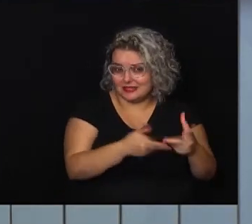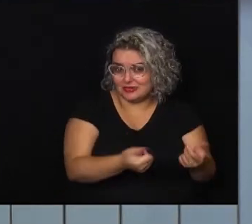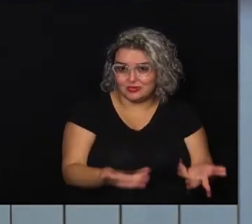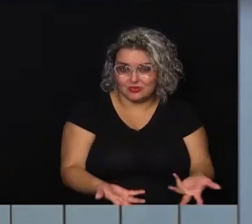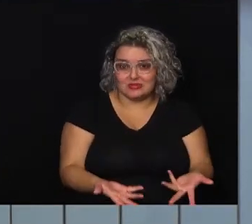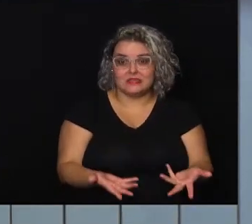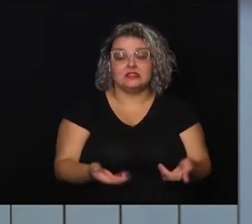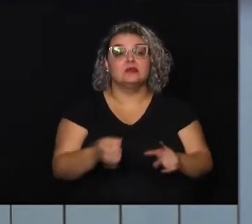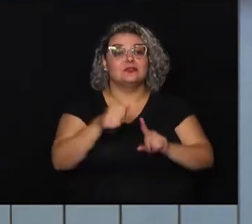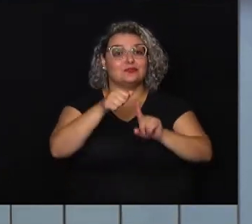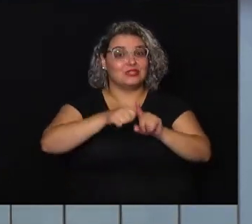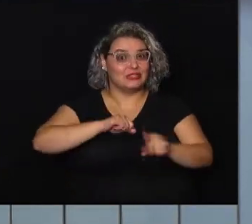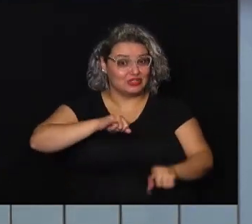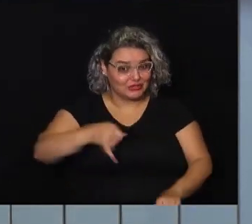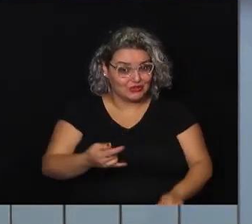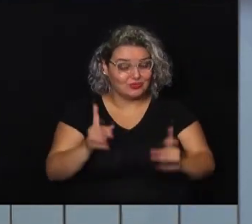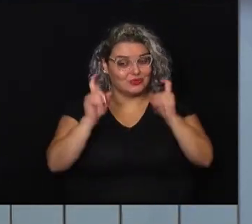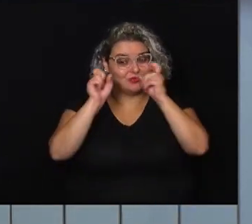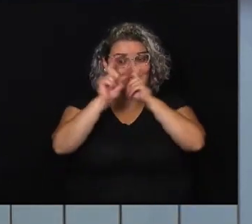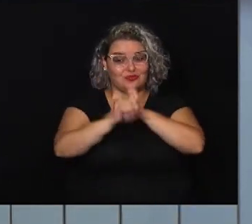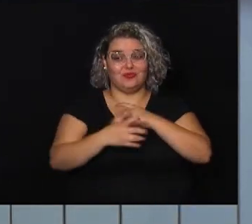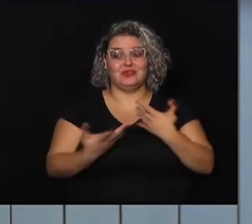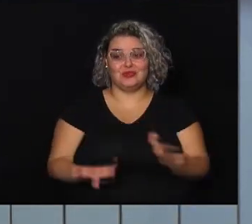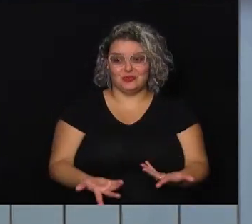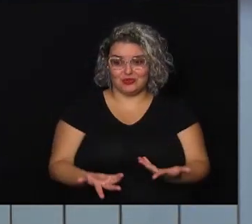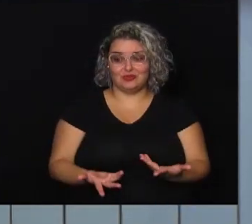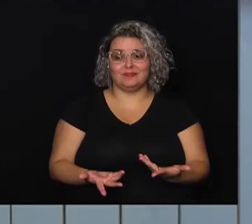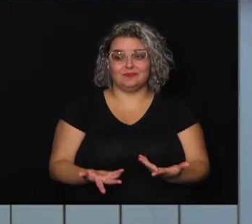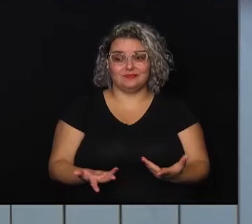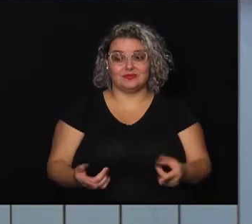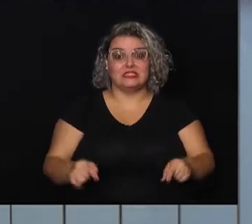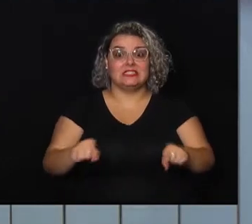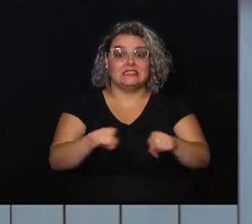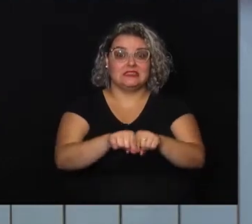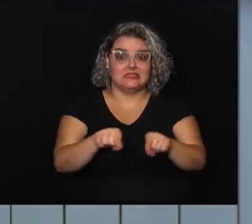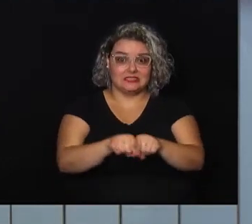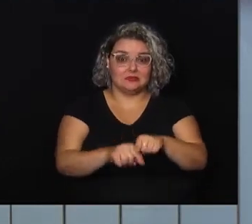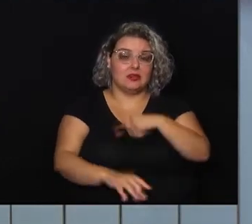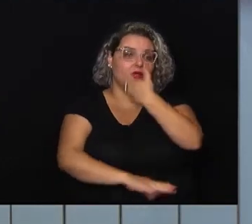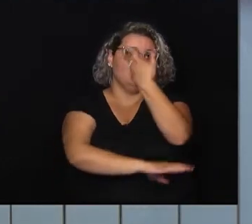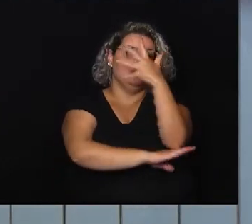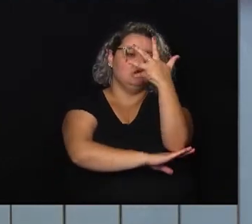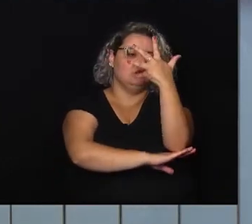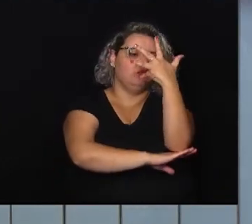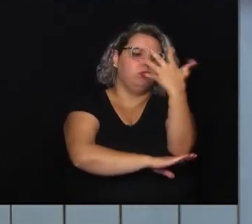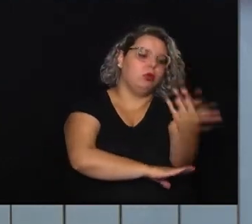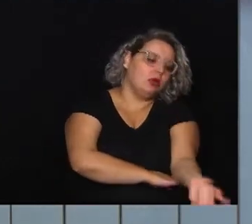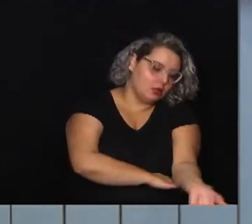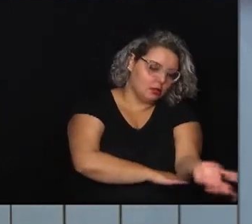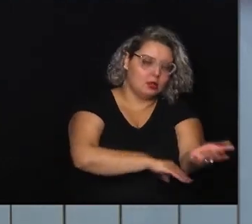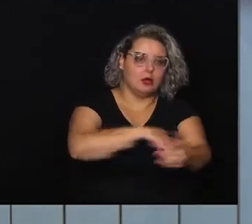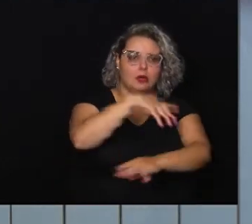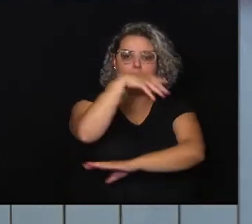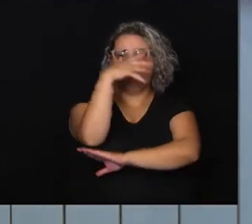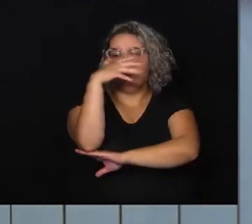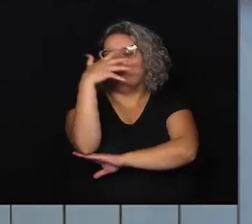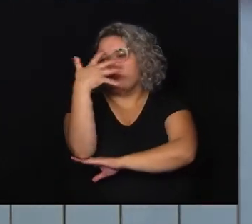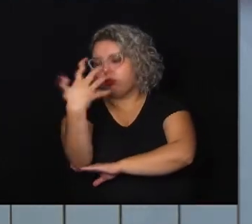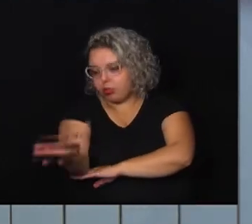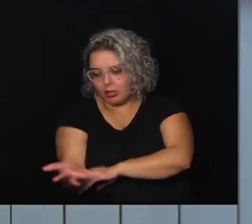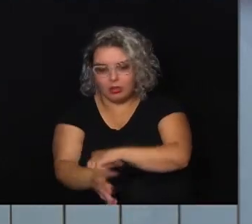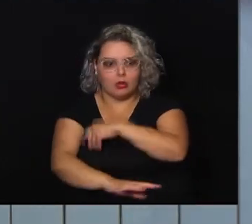um mês de janeiro muito difícil, além das quedas de árvores, né, que é um fenômeno que